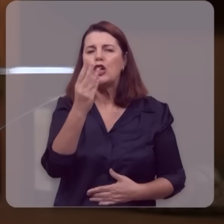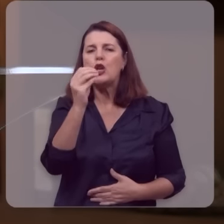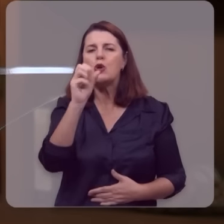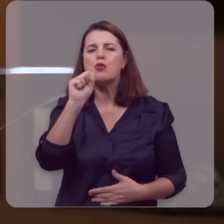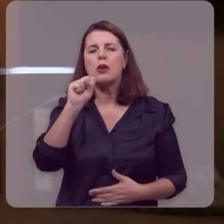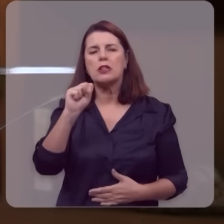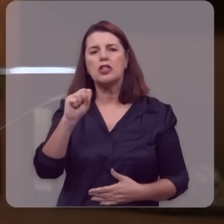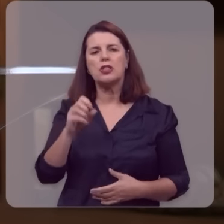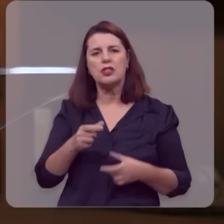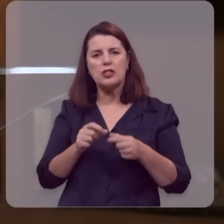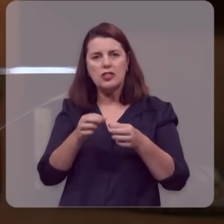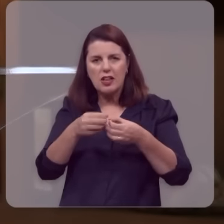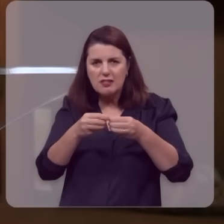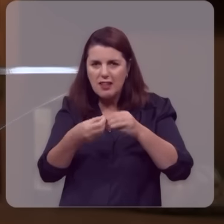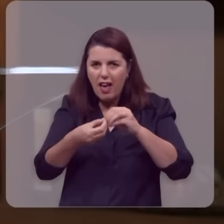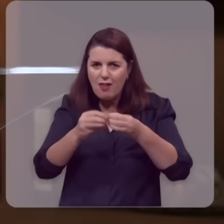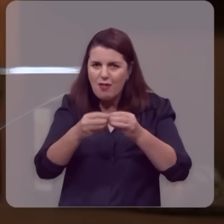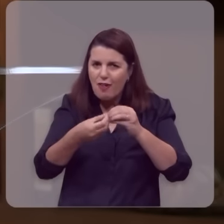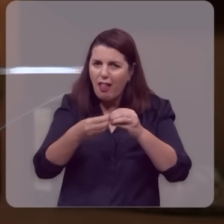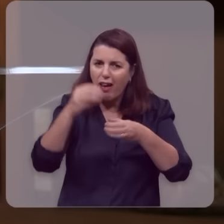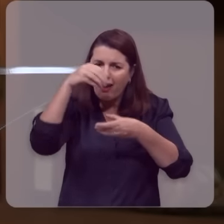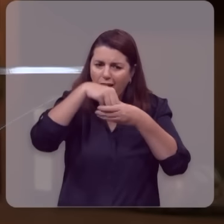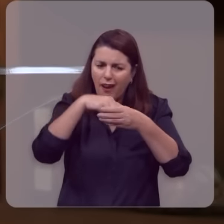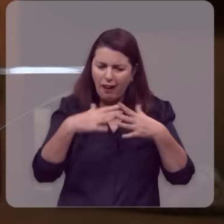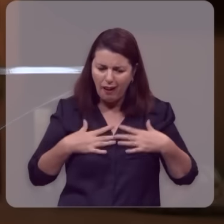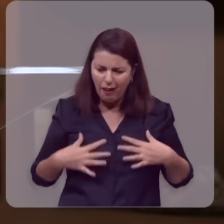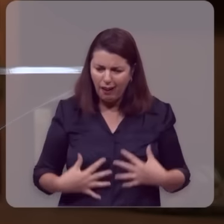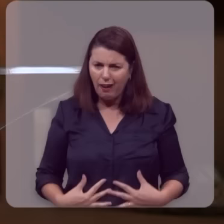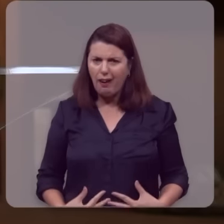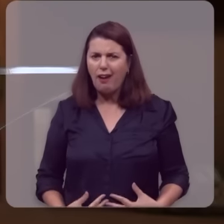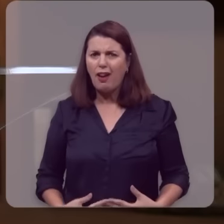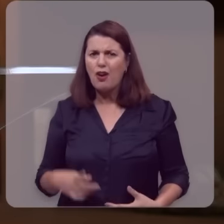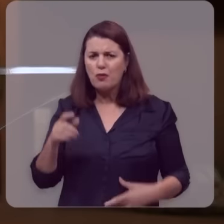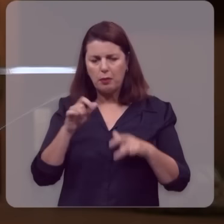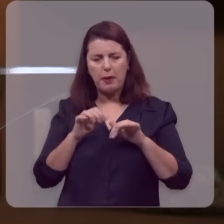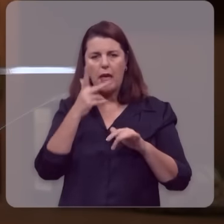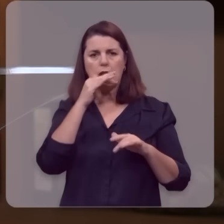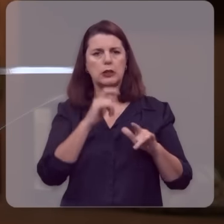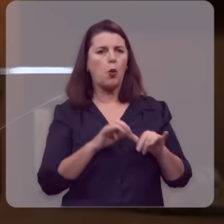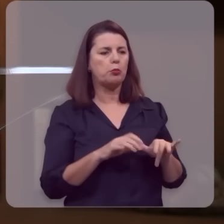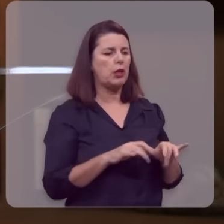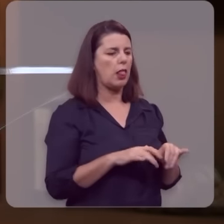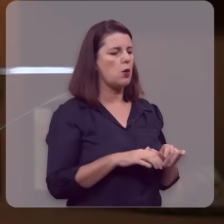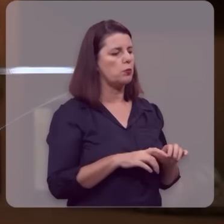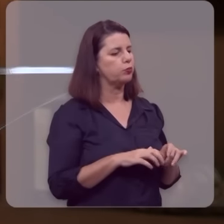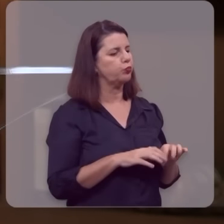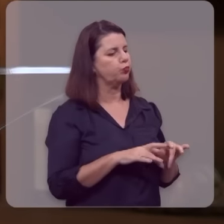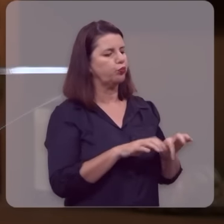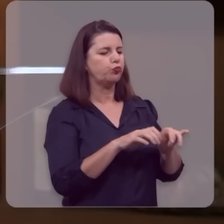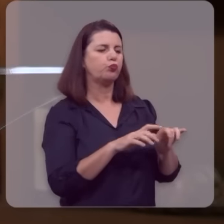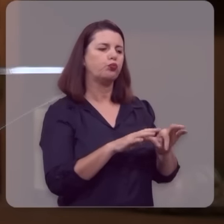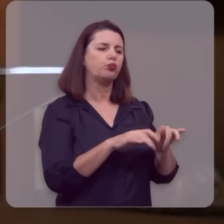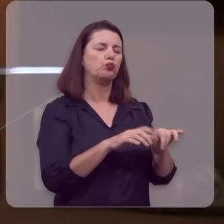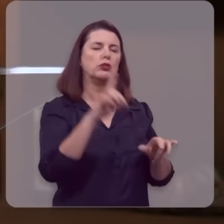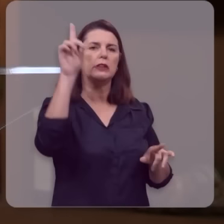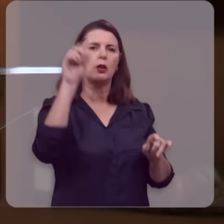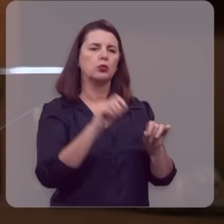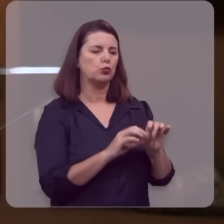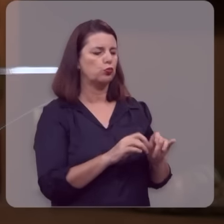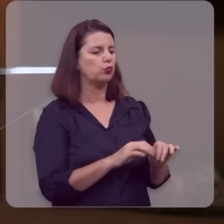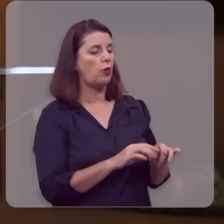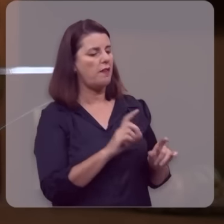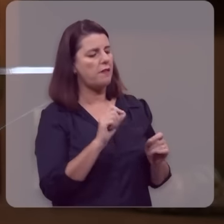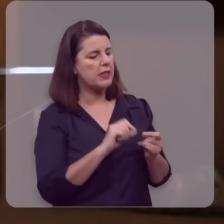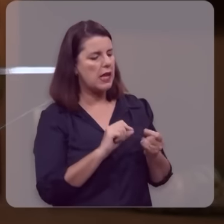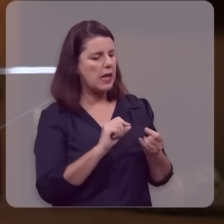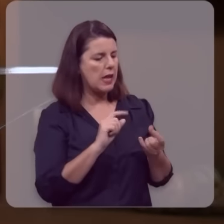vivas que você foi programado computadorizad geneticamente E